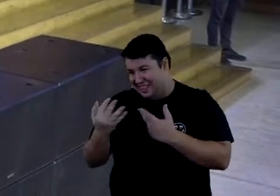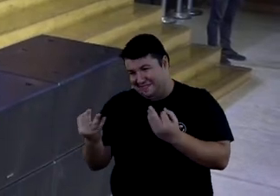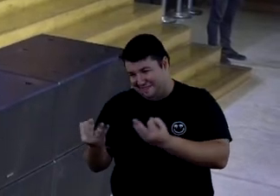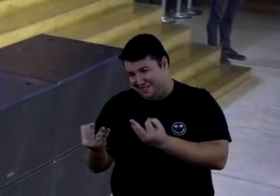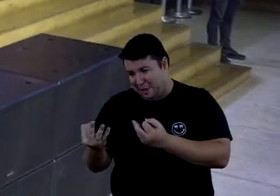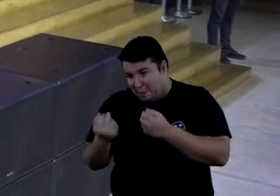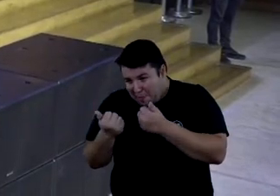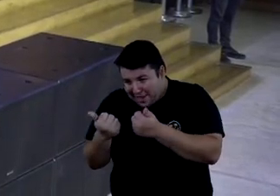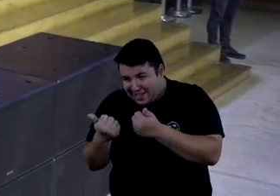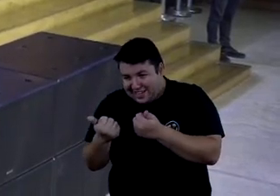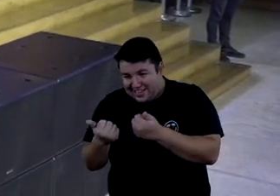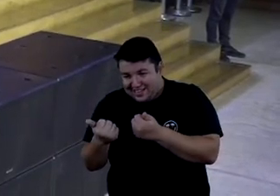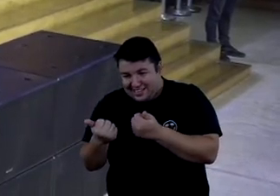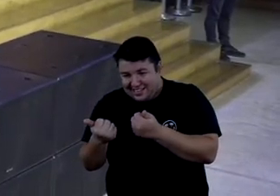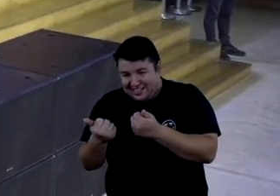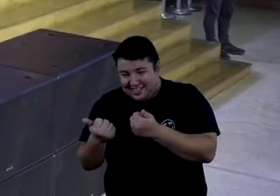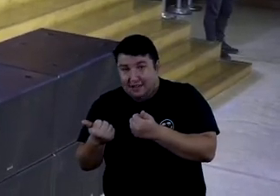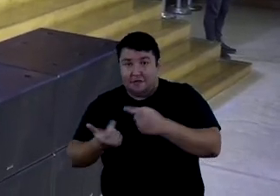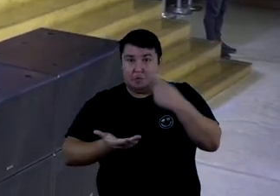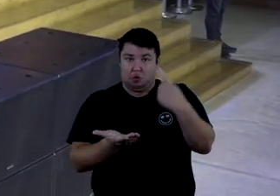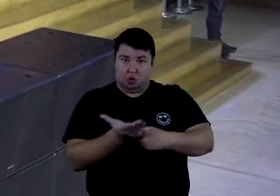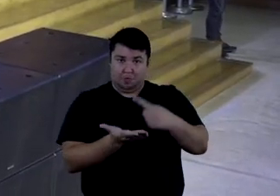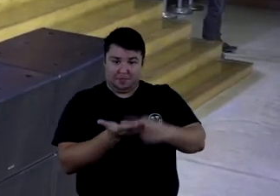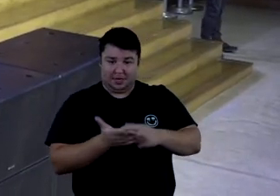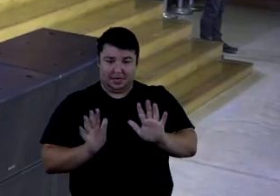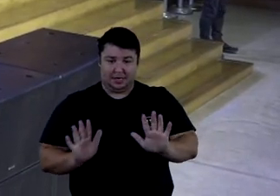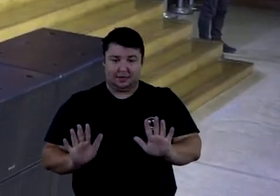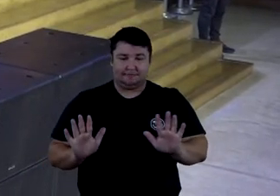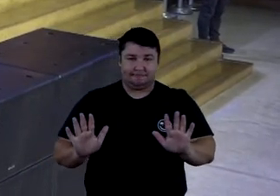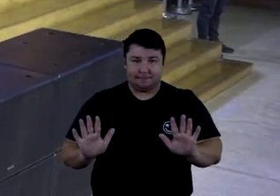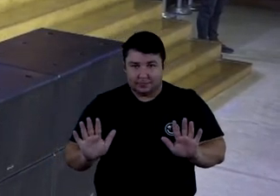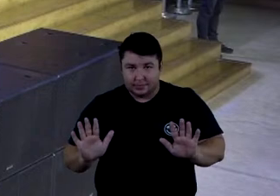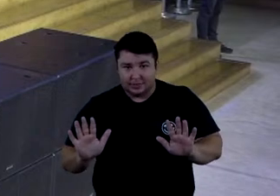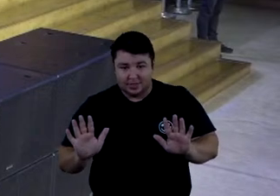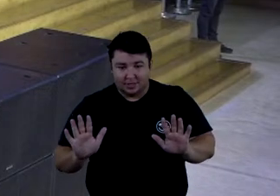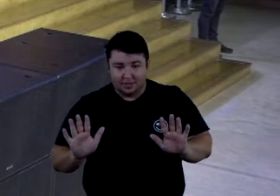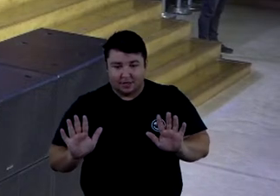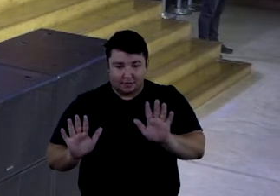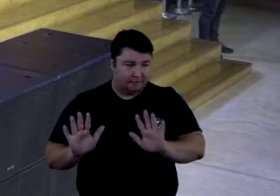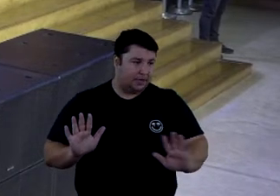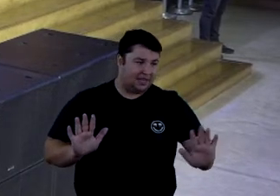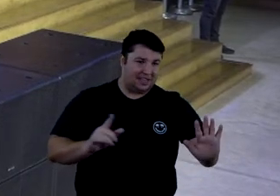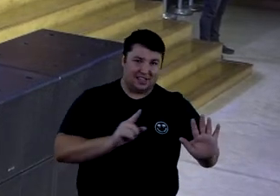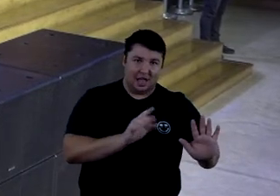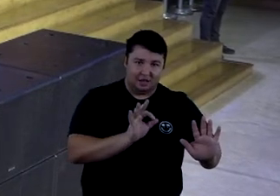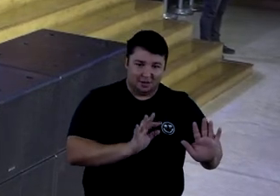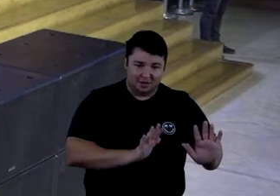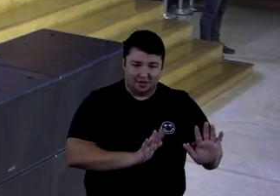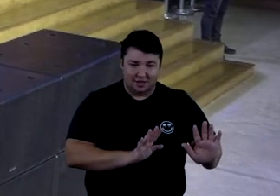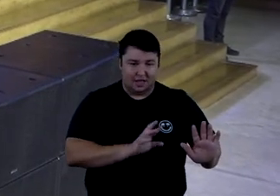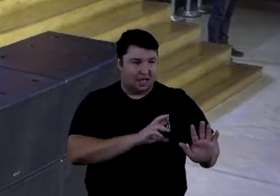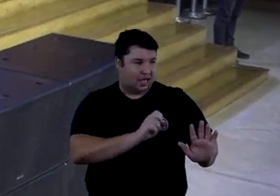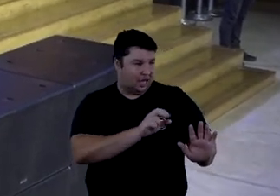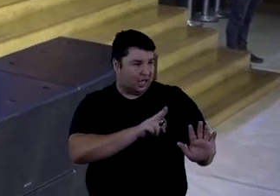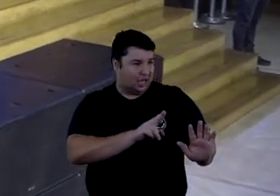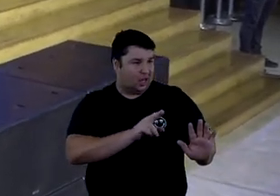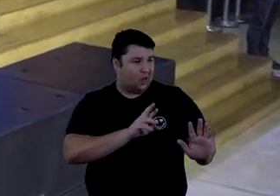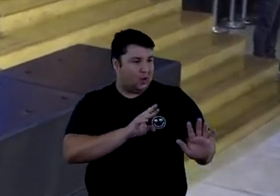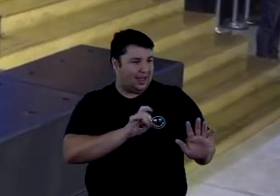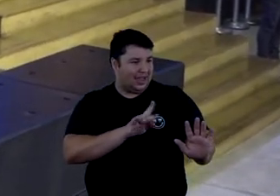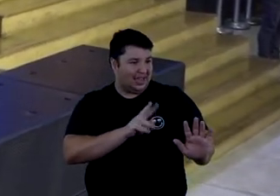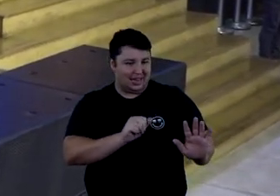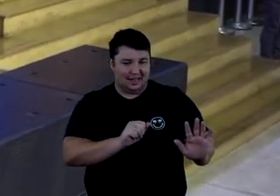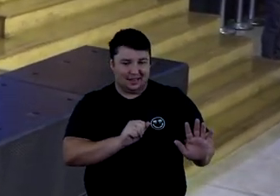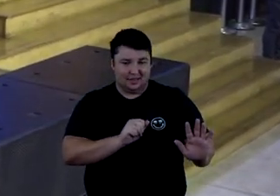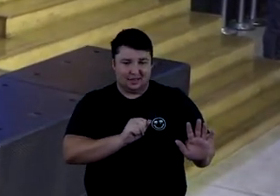Tudo bem? Vamos combinar assim, ó, fica aqui, Raul, Renata, fica